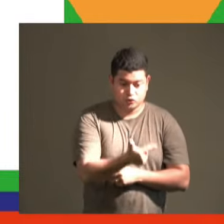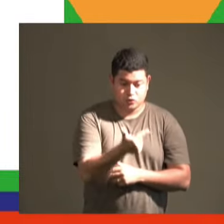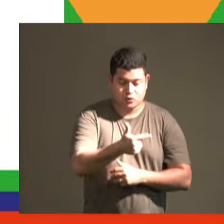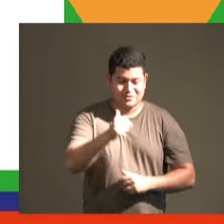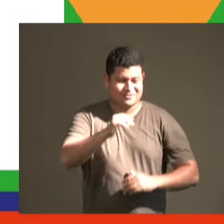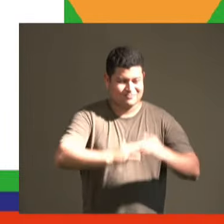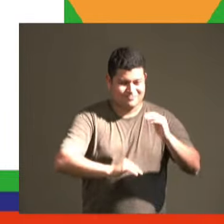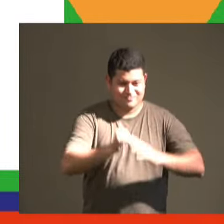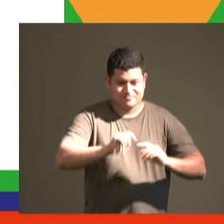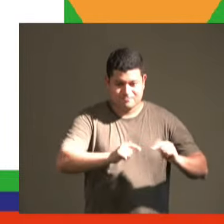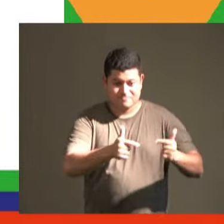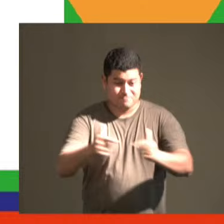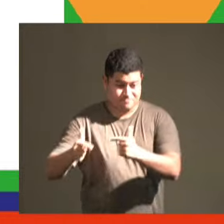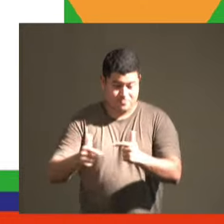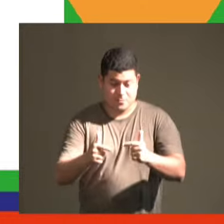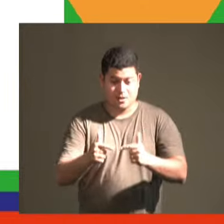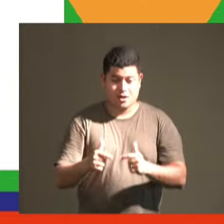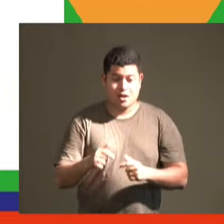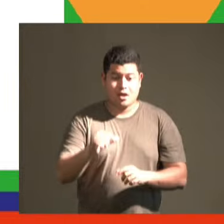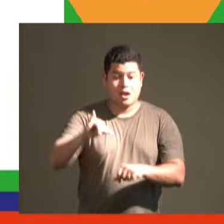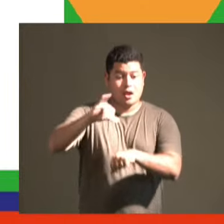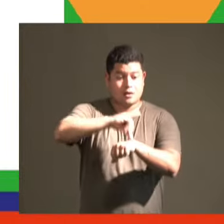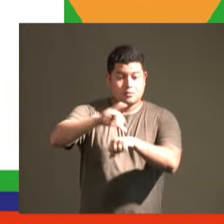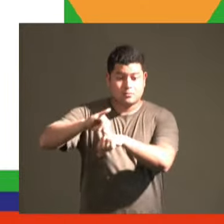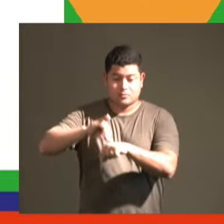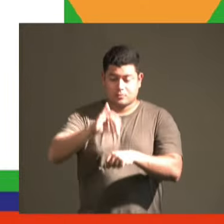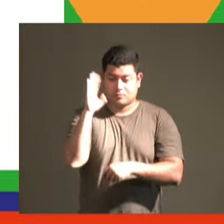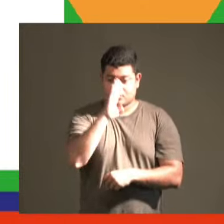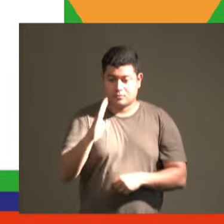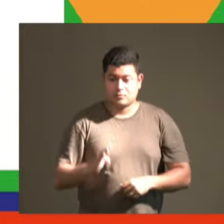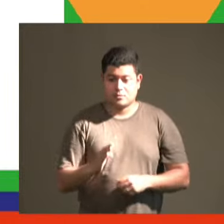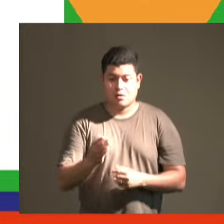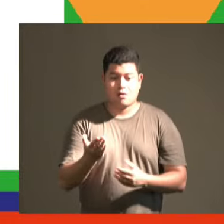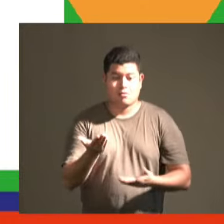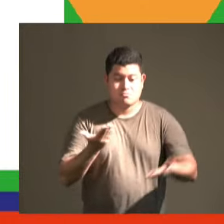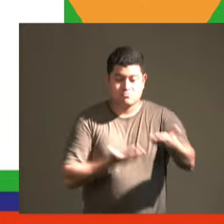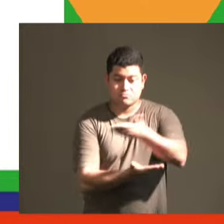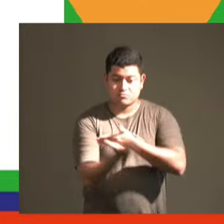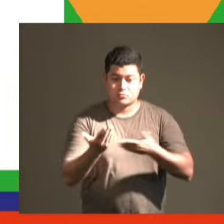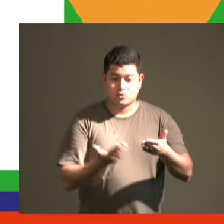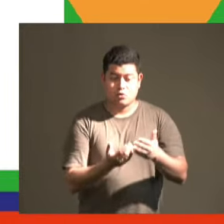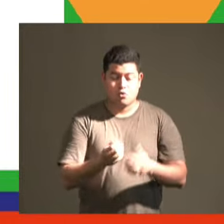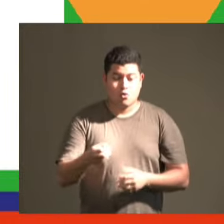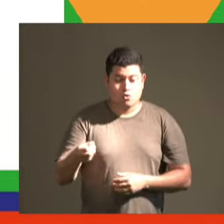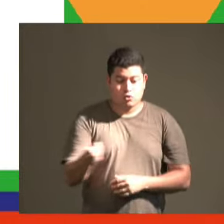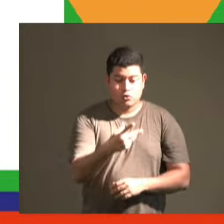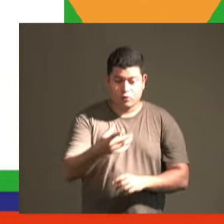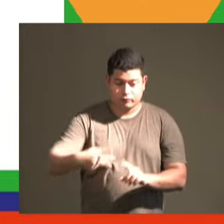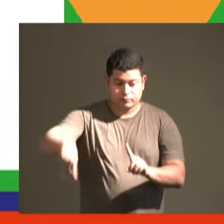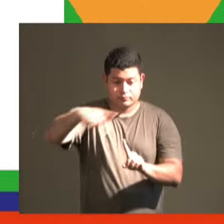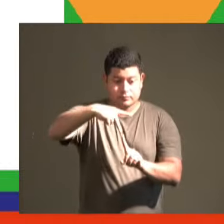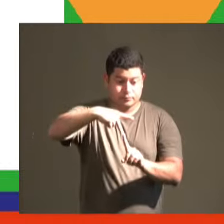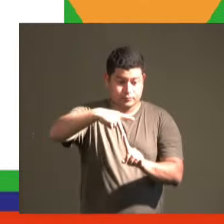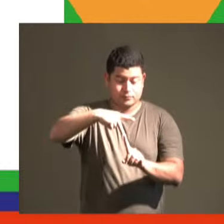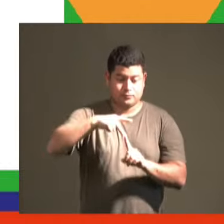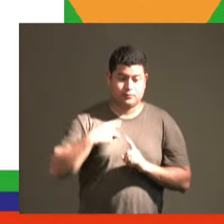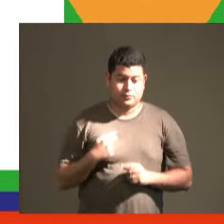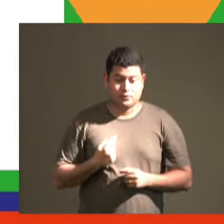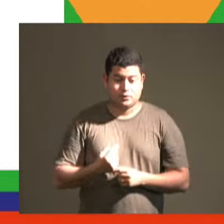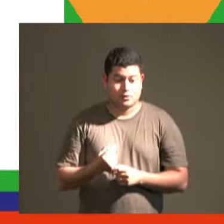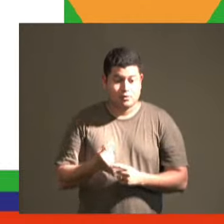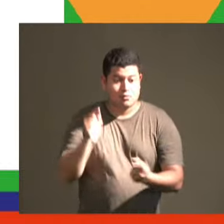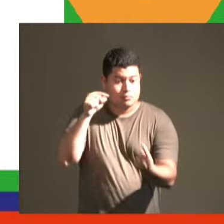Brasil, intituladas Diálogos Transversais sobre o Novo Viver Sem Limite, com o intuito de ampliar os canais